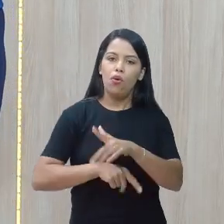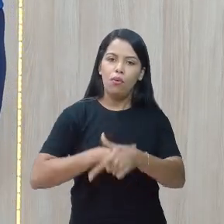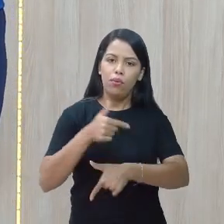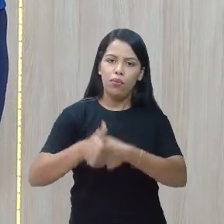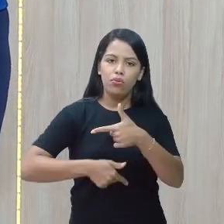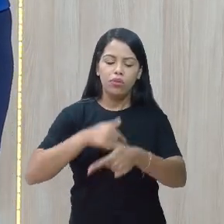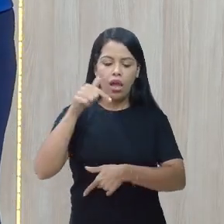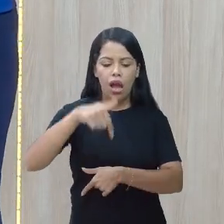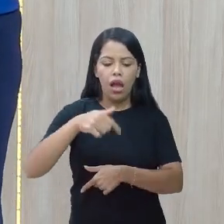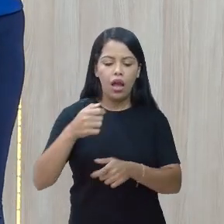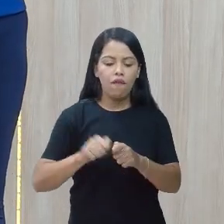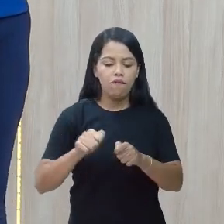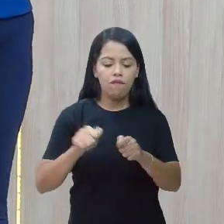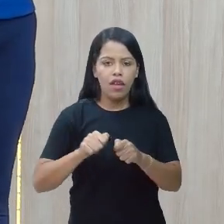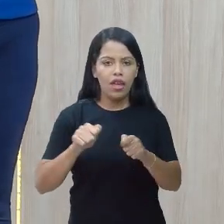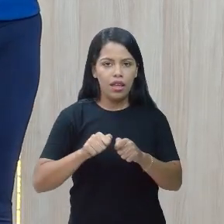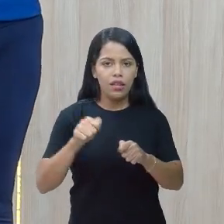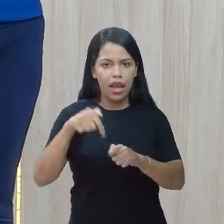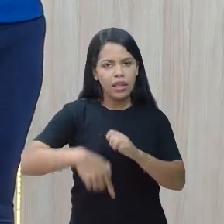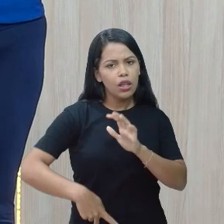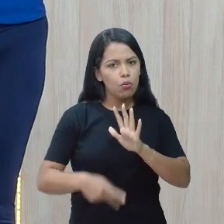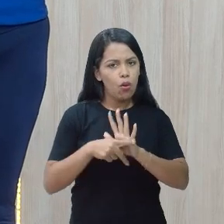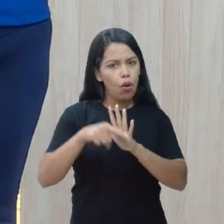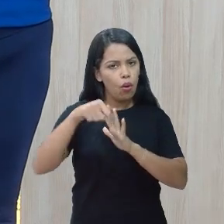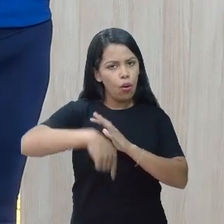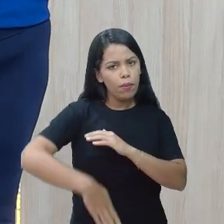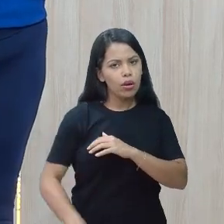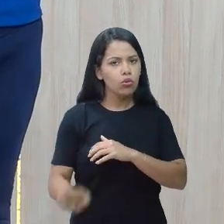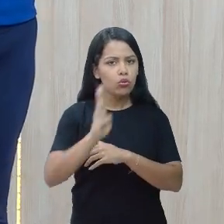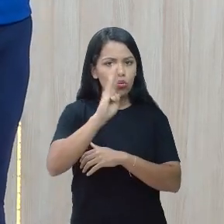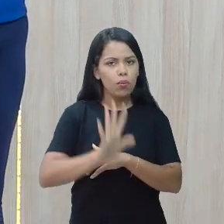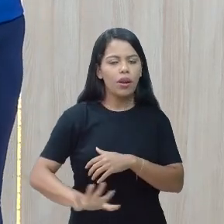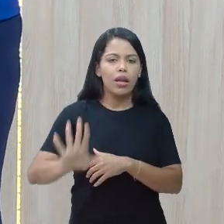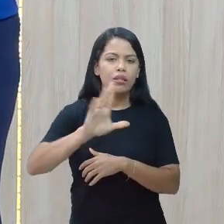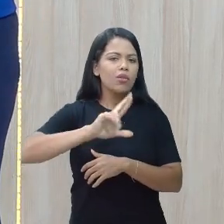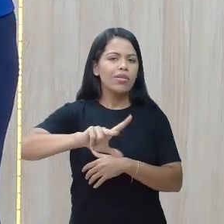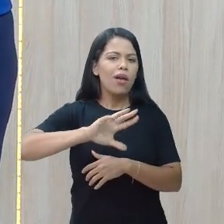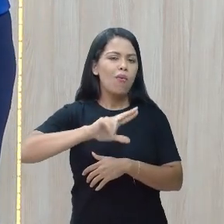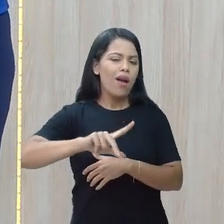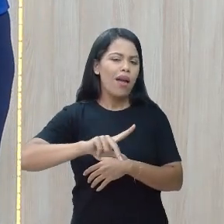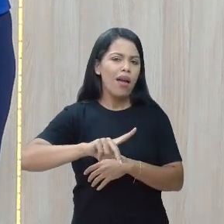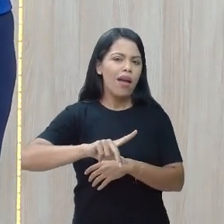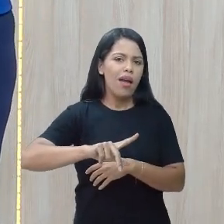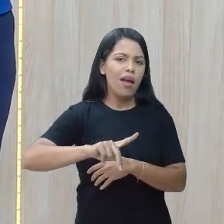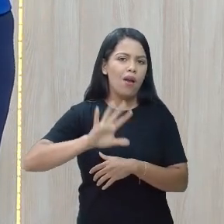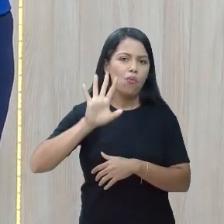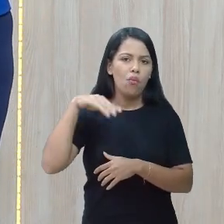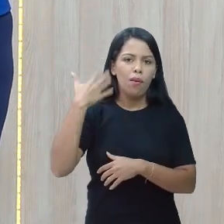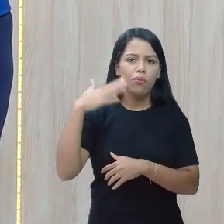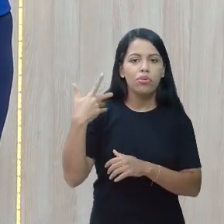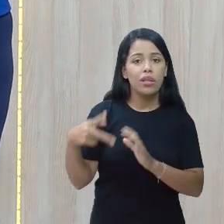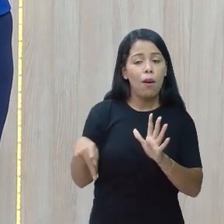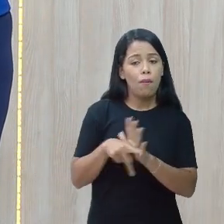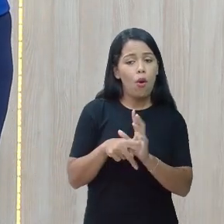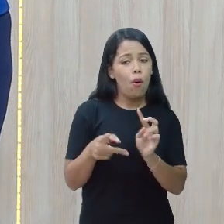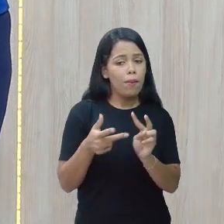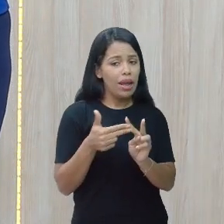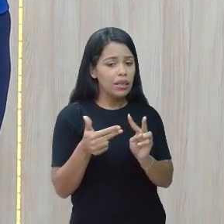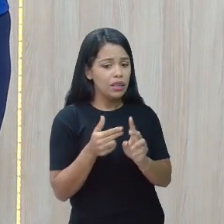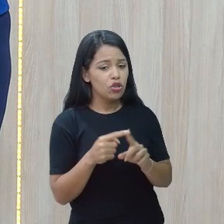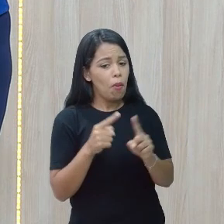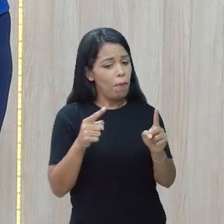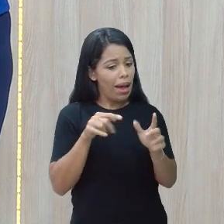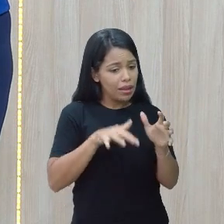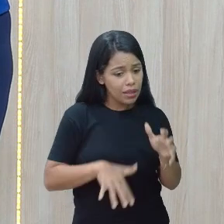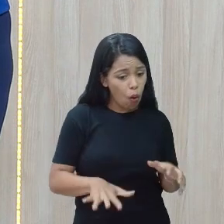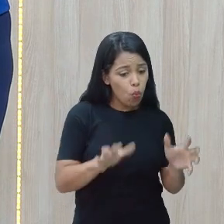no Brasil por indígenas também. Não é uma música que a gente poderia dizer que é música indígena, mas são